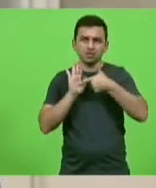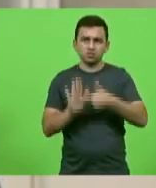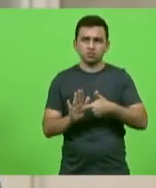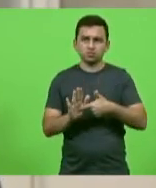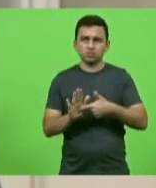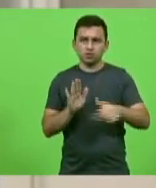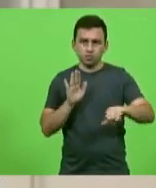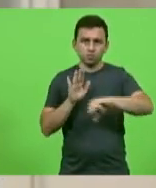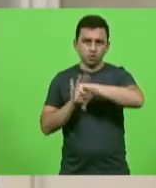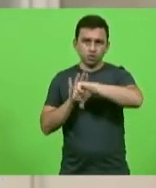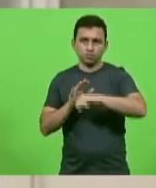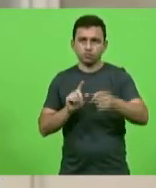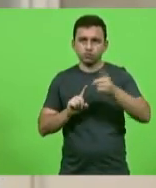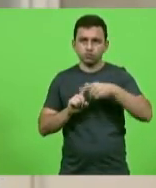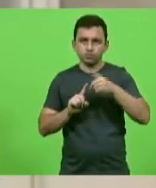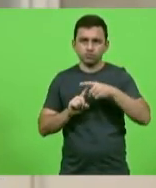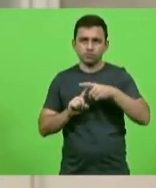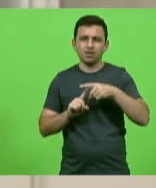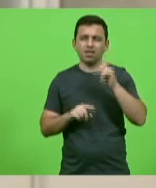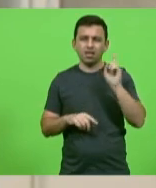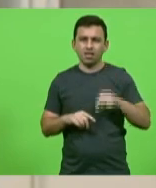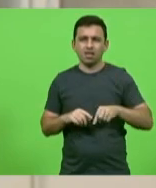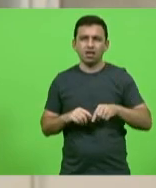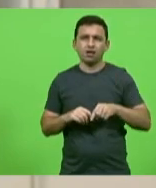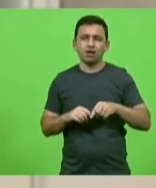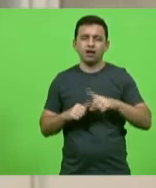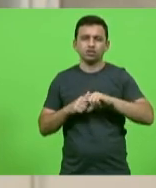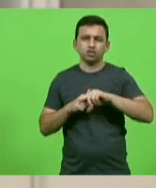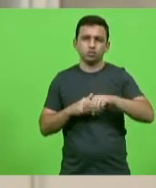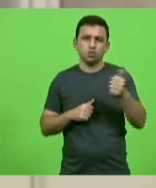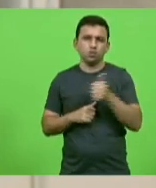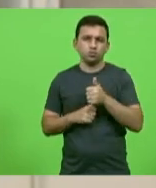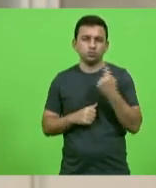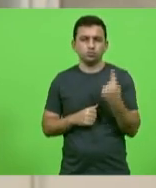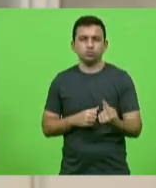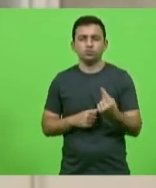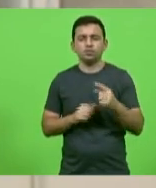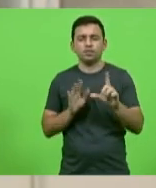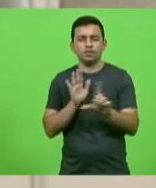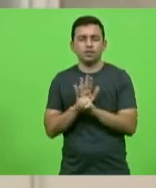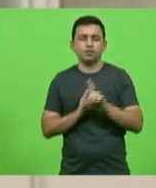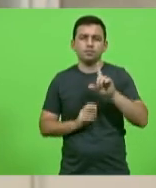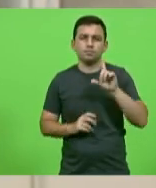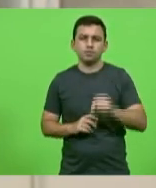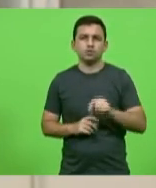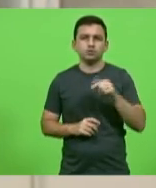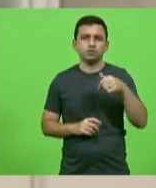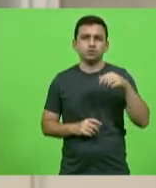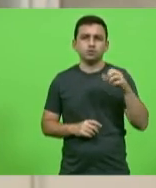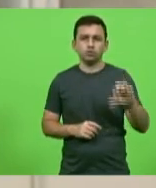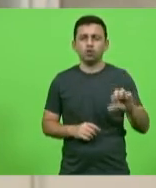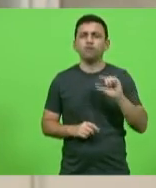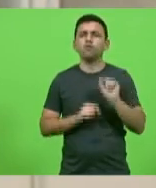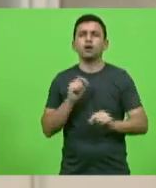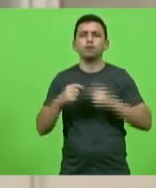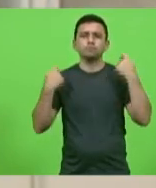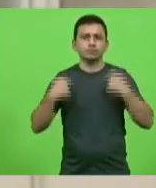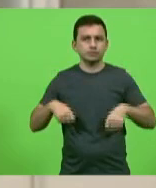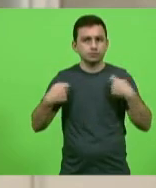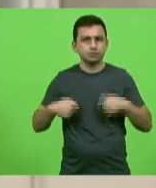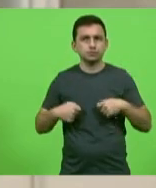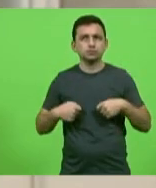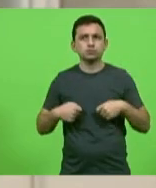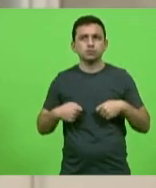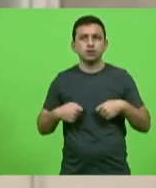crime tipificado no artigo 11 um da Lei 1079/50 necessário é em